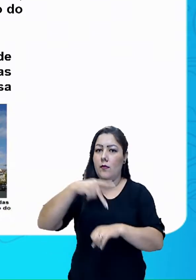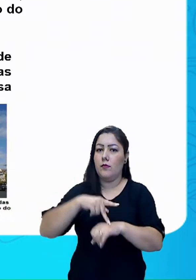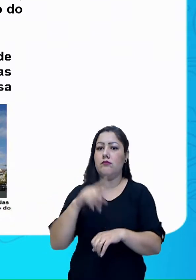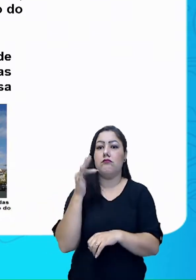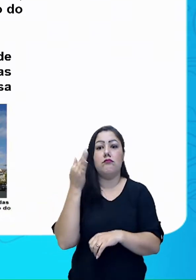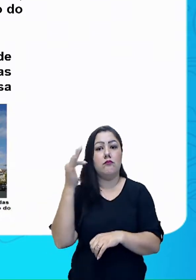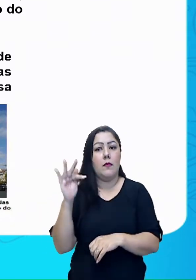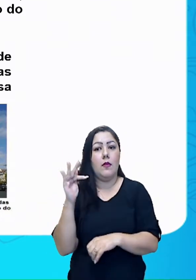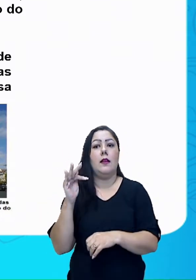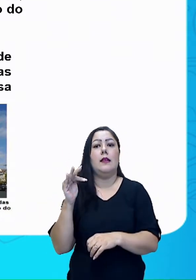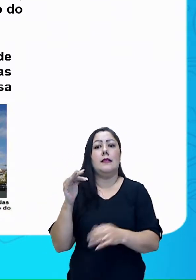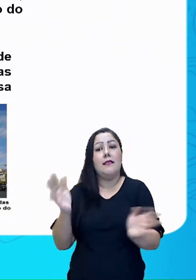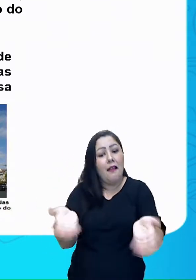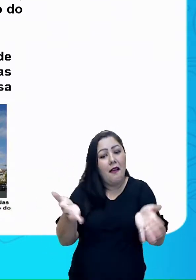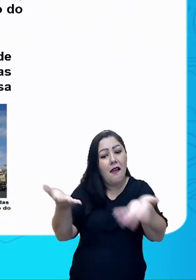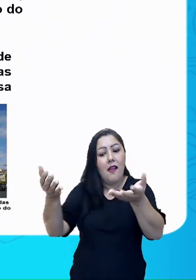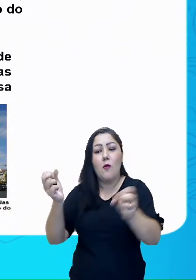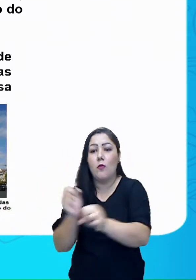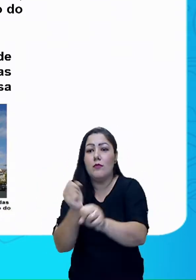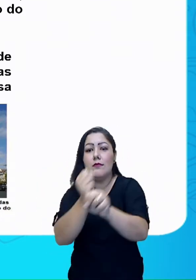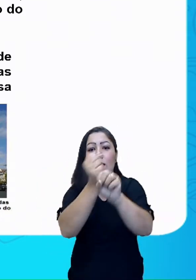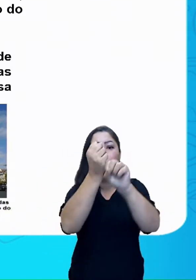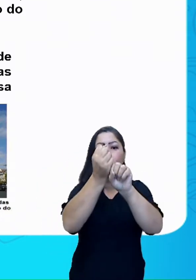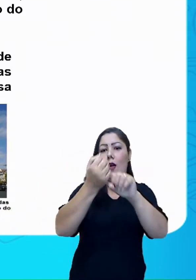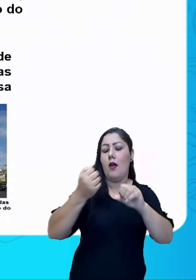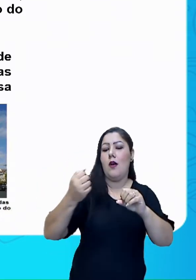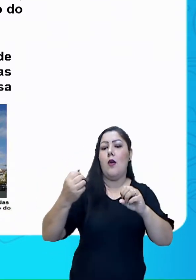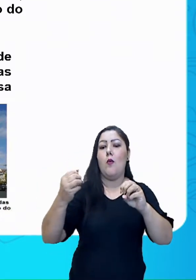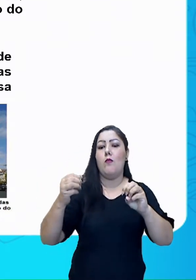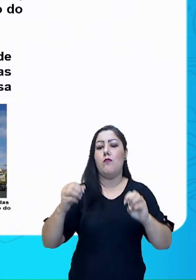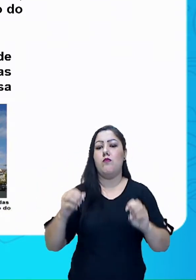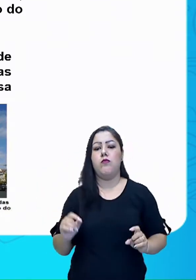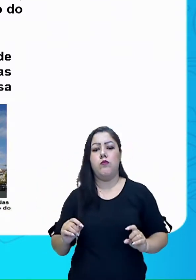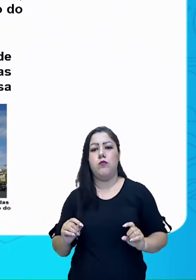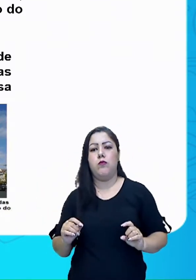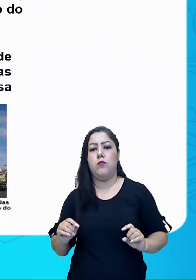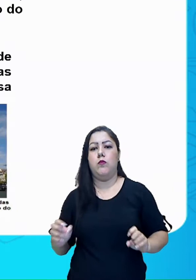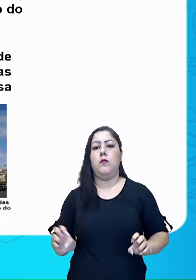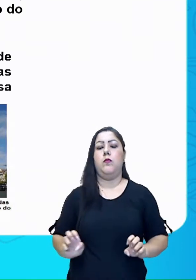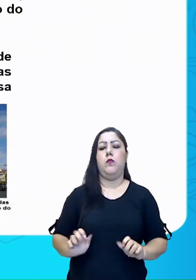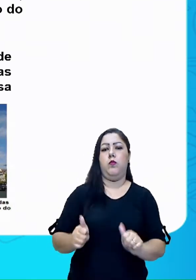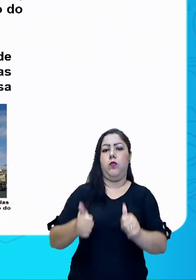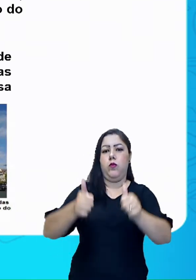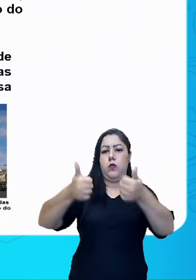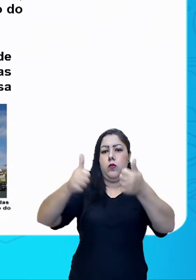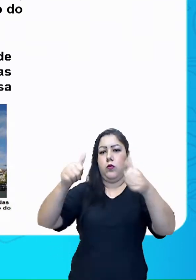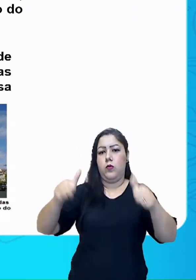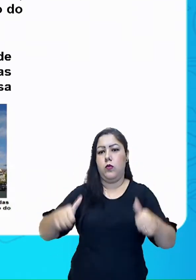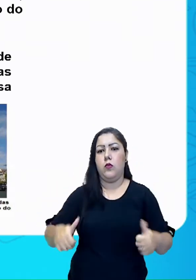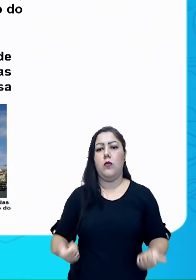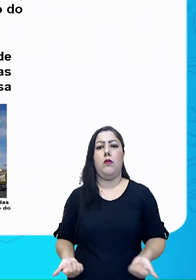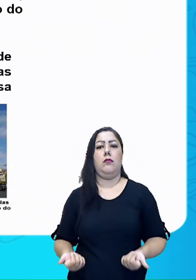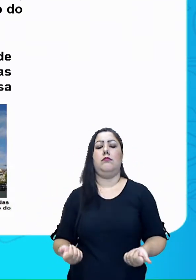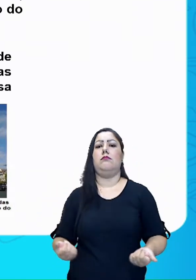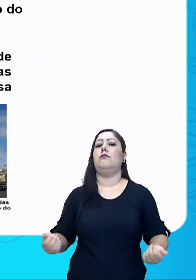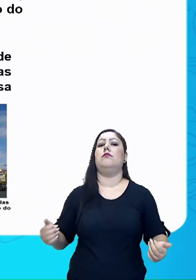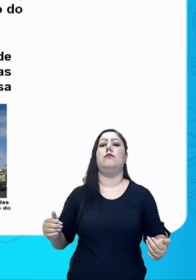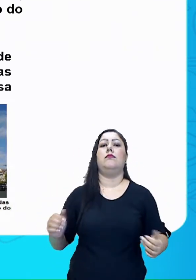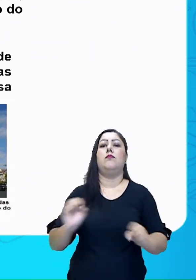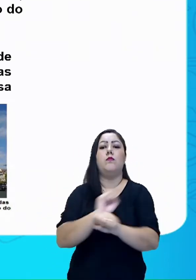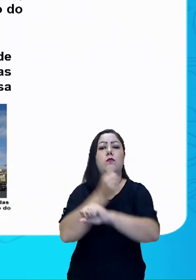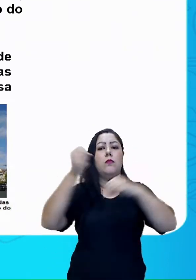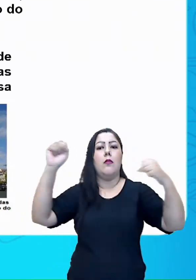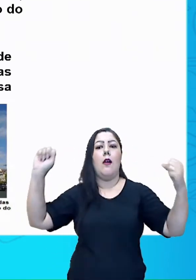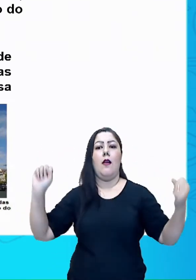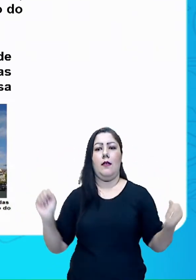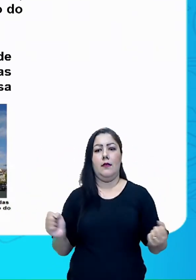que celebrassem feitos do passado, mas que também transmitisse a ideia de que a sociedade francesa